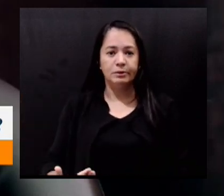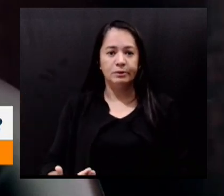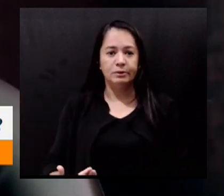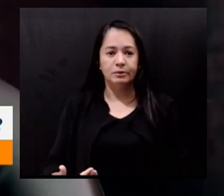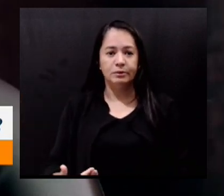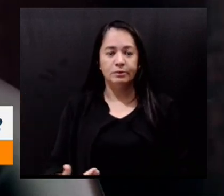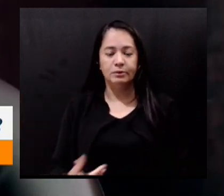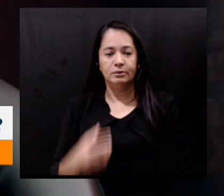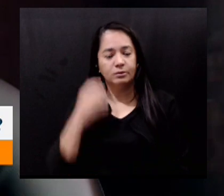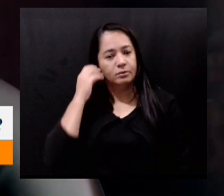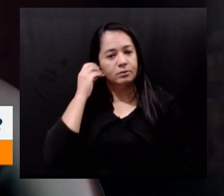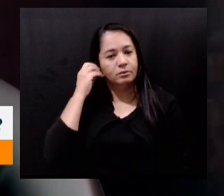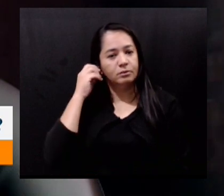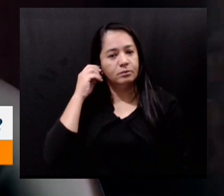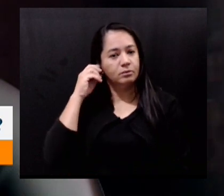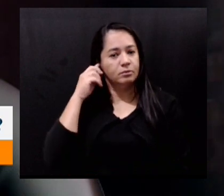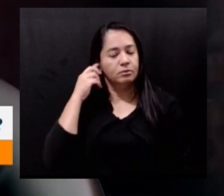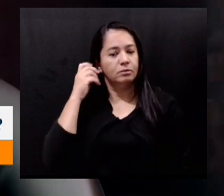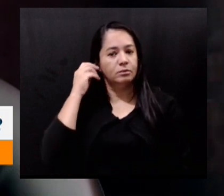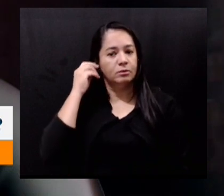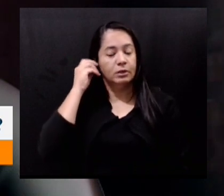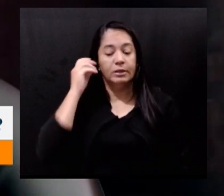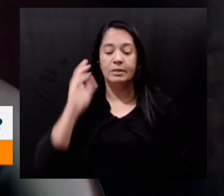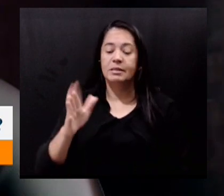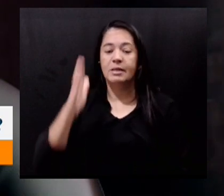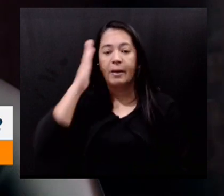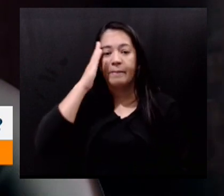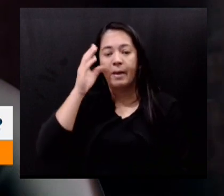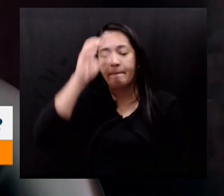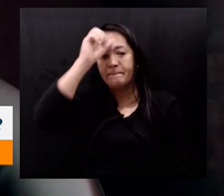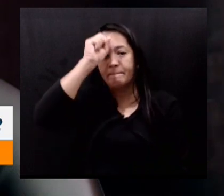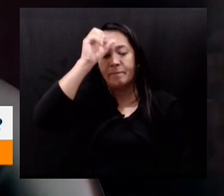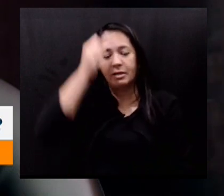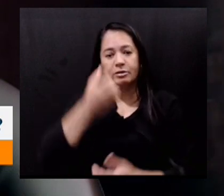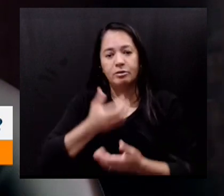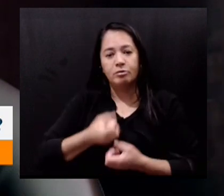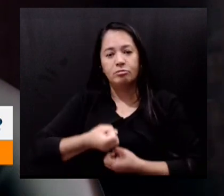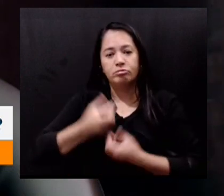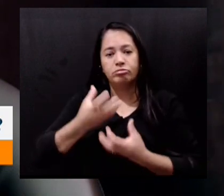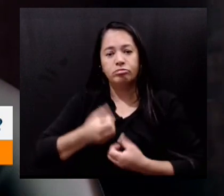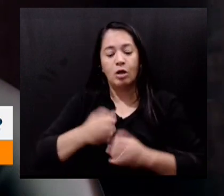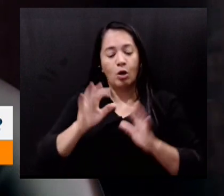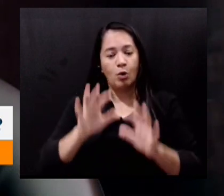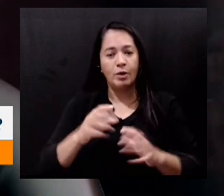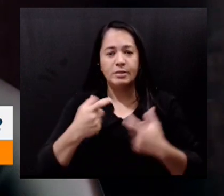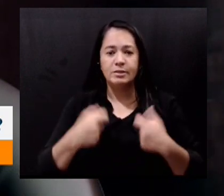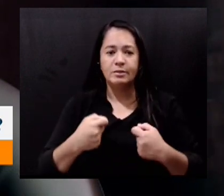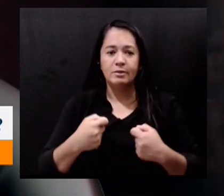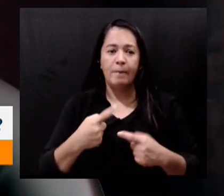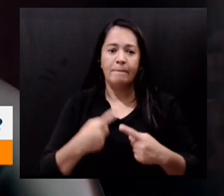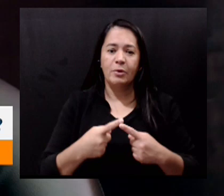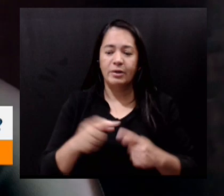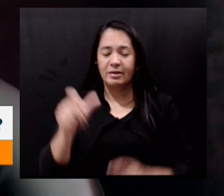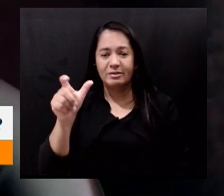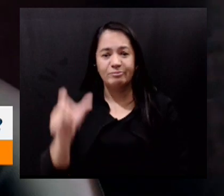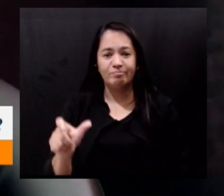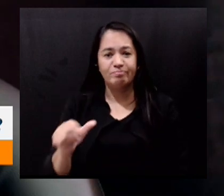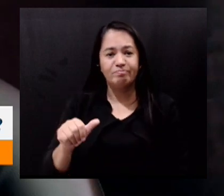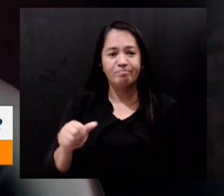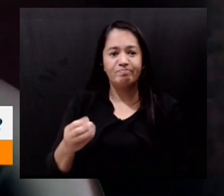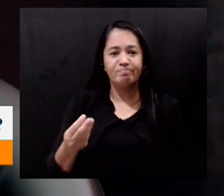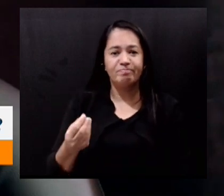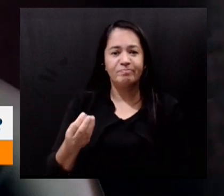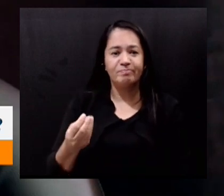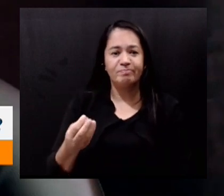desenvolver repertório para lidar também com essa demanda, né, porque essas Uhum. pessoas geralmente elas estão mais, eu diria